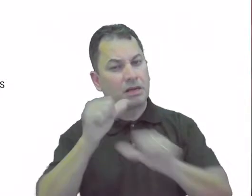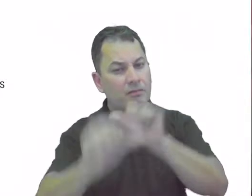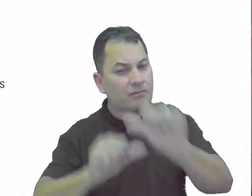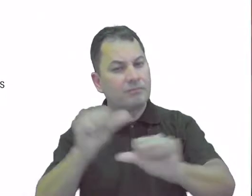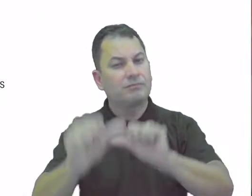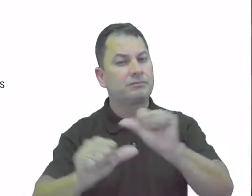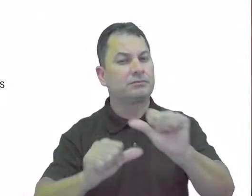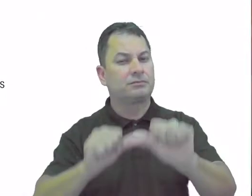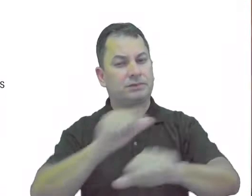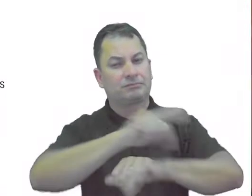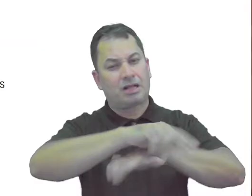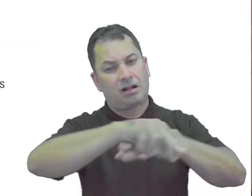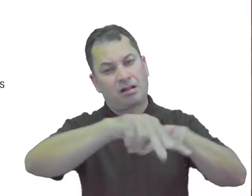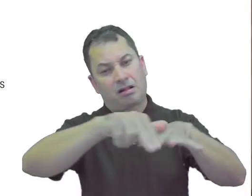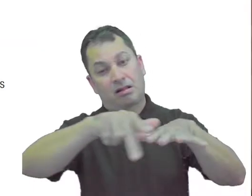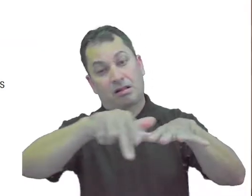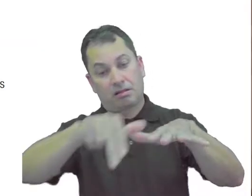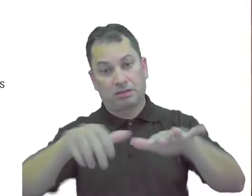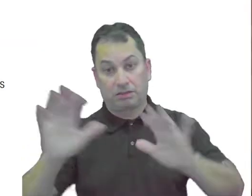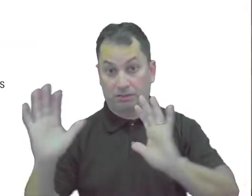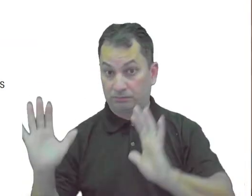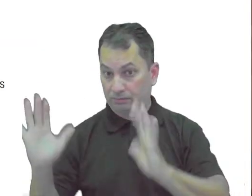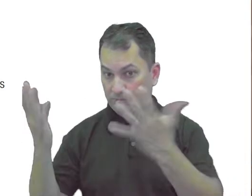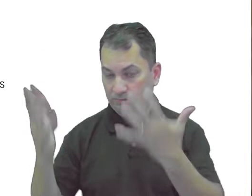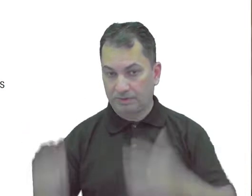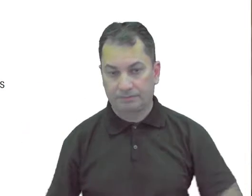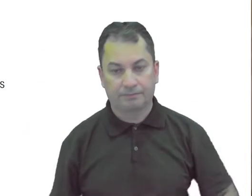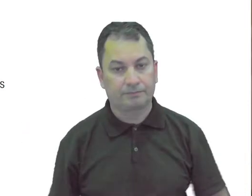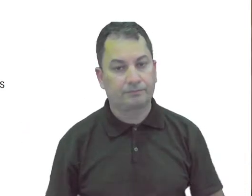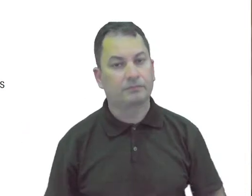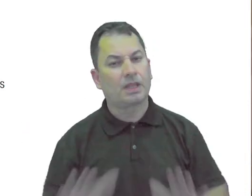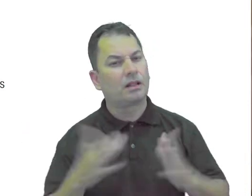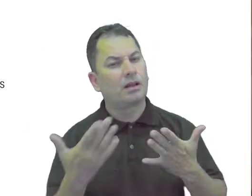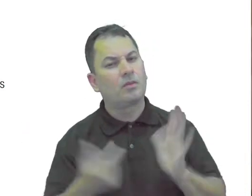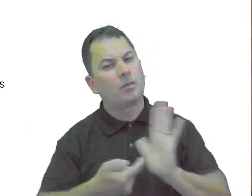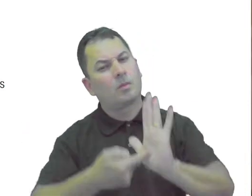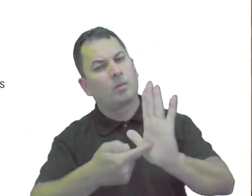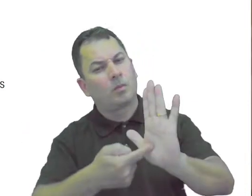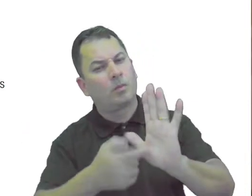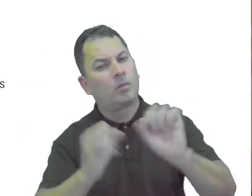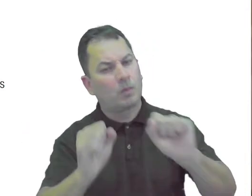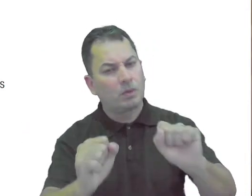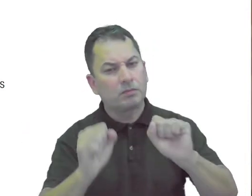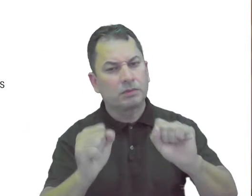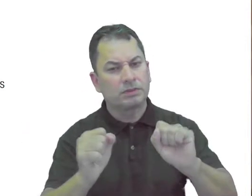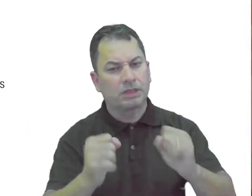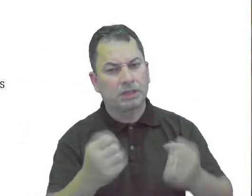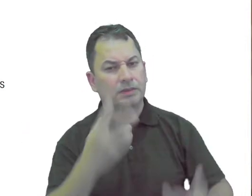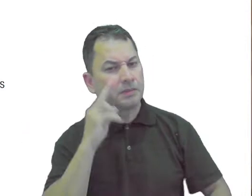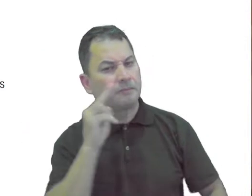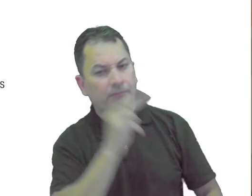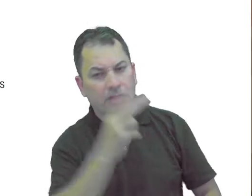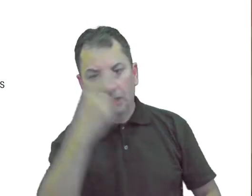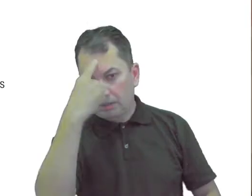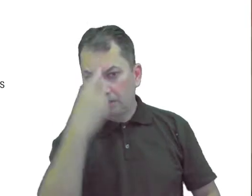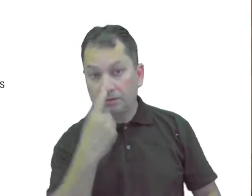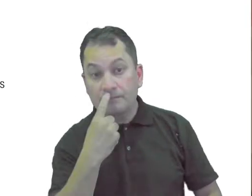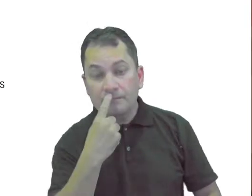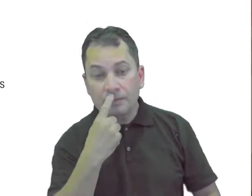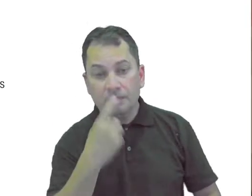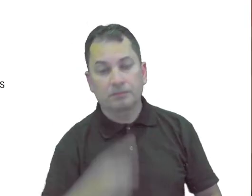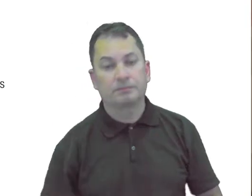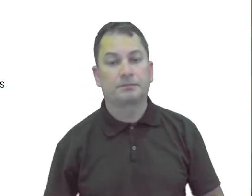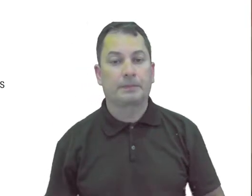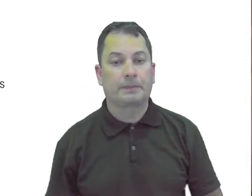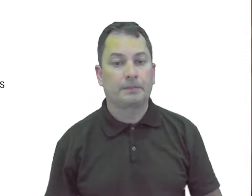gente pode apontar, né? Como a gente pode ver nessa figura, a gente percebe que